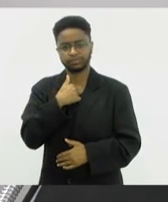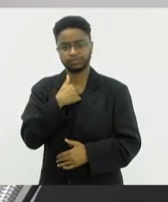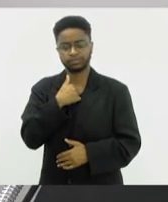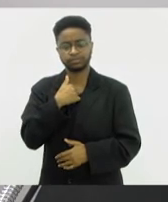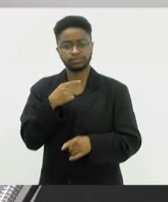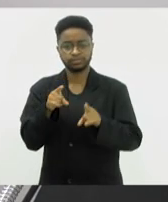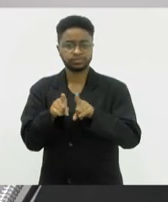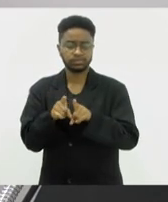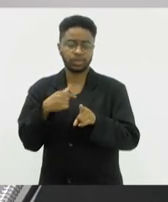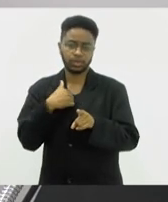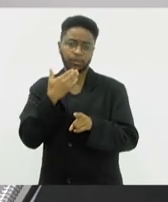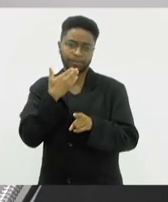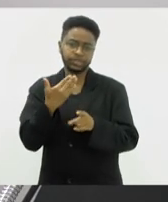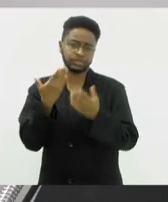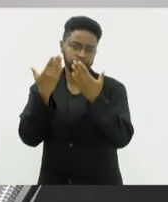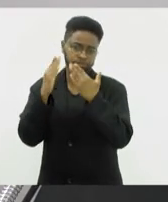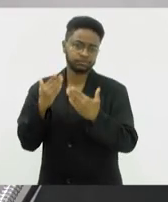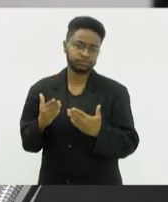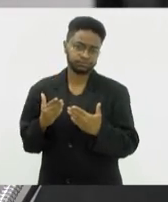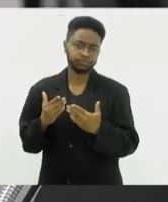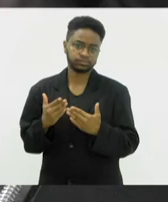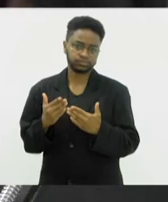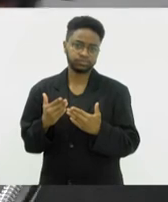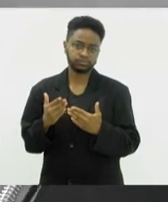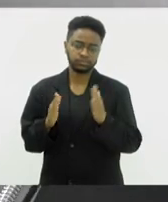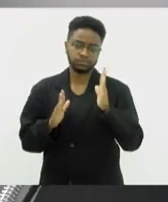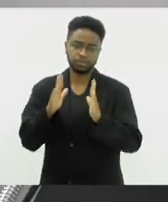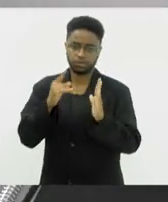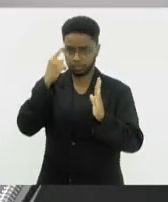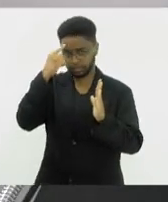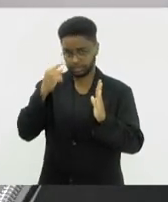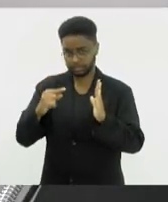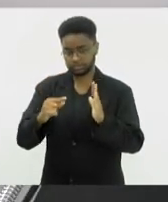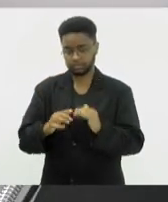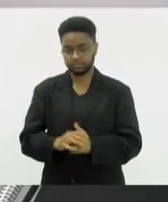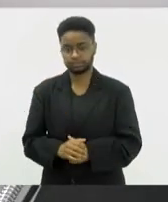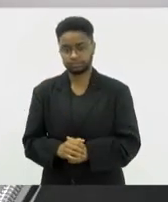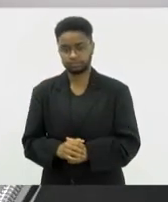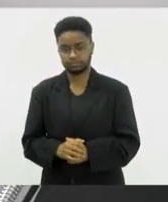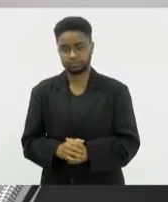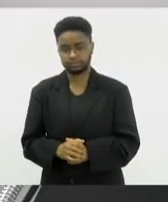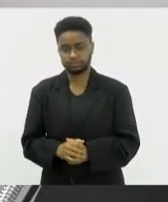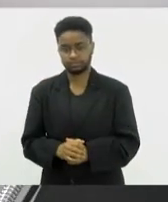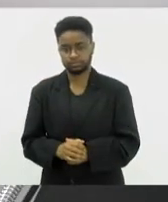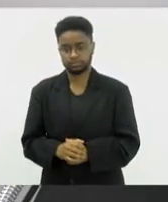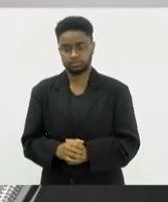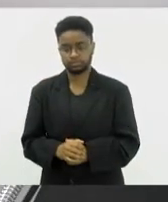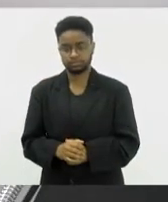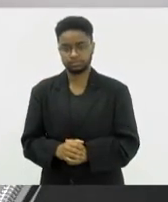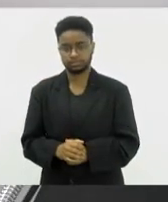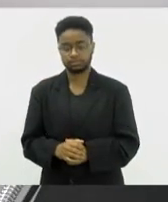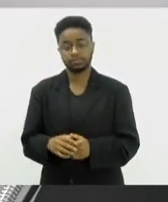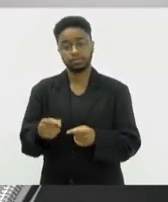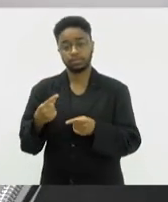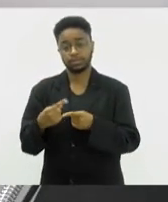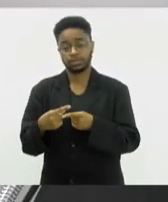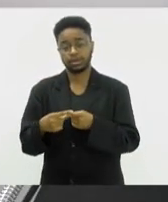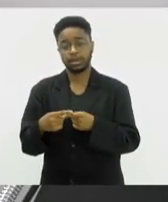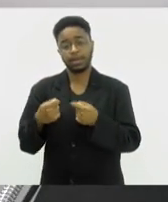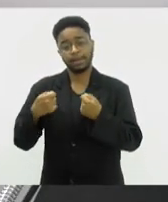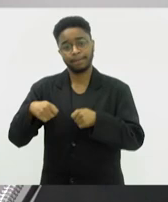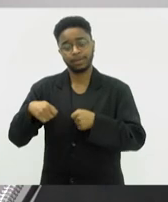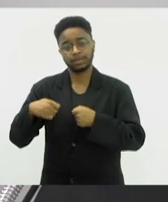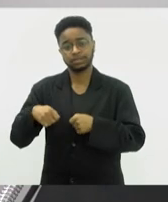vou pedir vista por uma sessão. Nós vamos disciplinar,